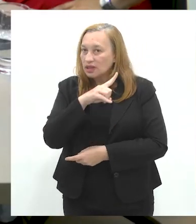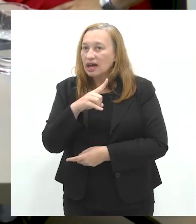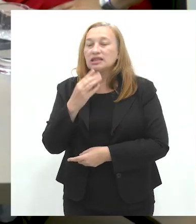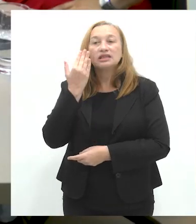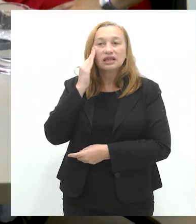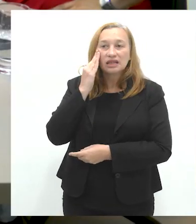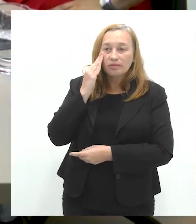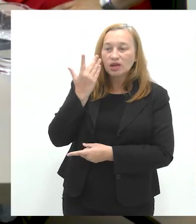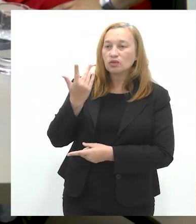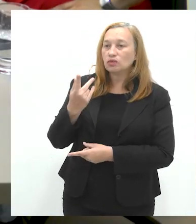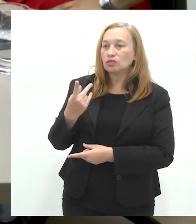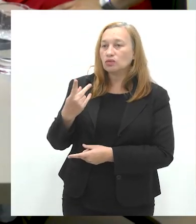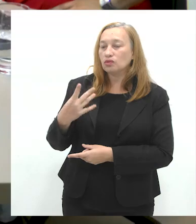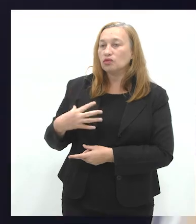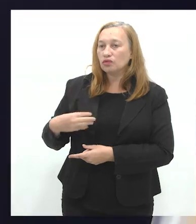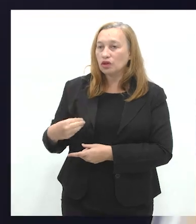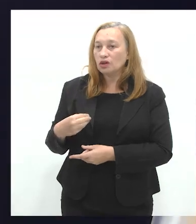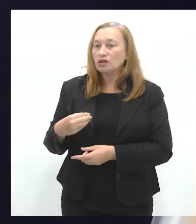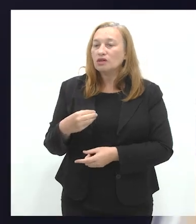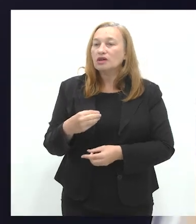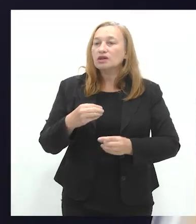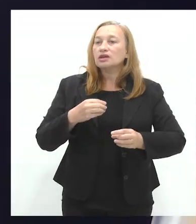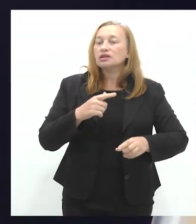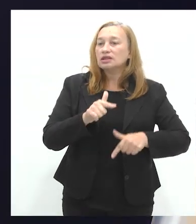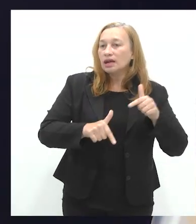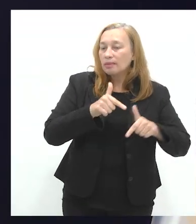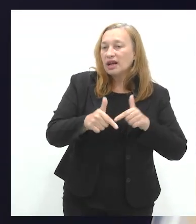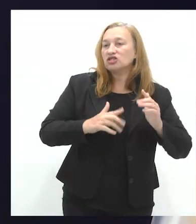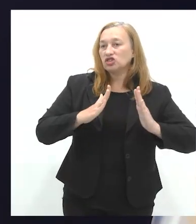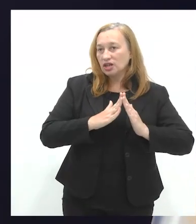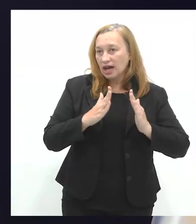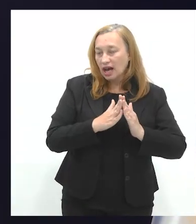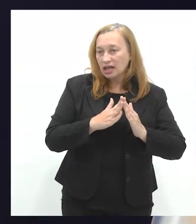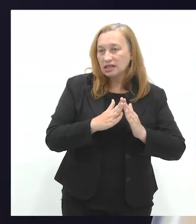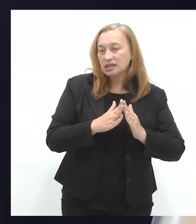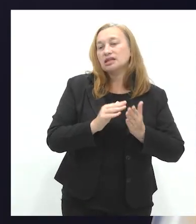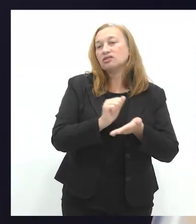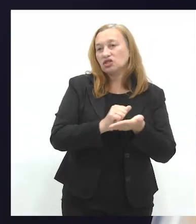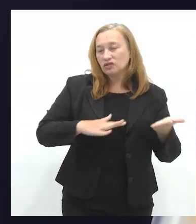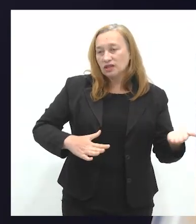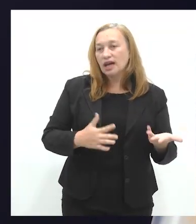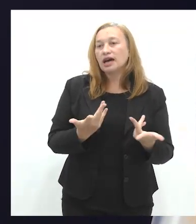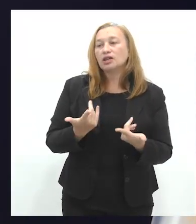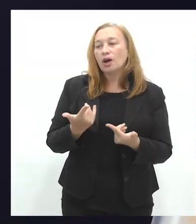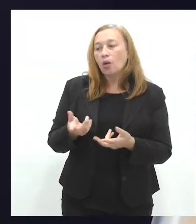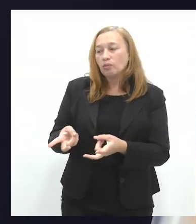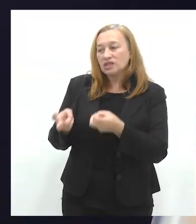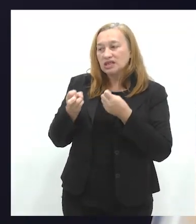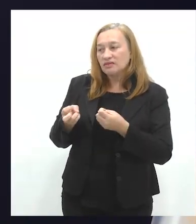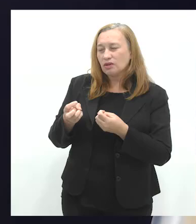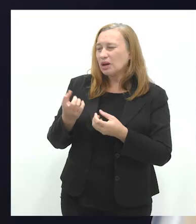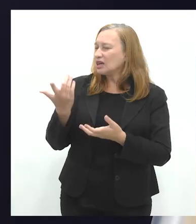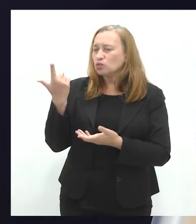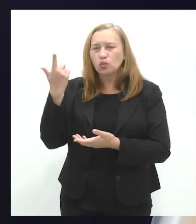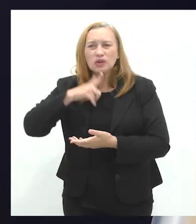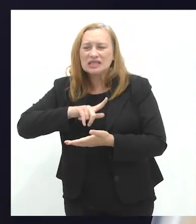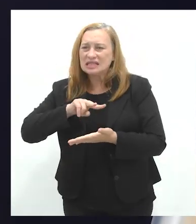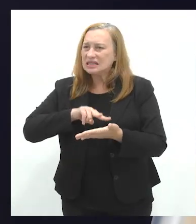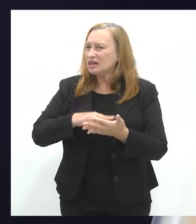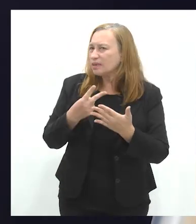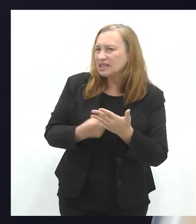uma dificuldade de compreensão quando estava fazendo o trabalho de casa com a filha. Então, ela percebeu que a menininha não